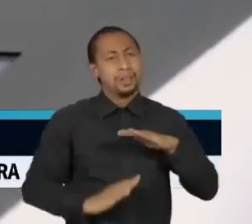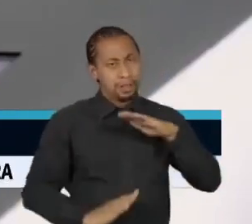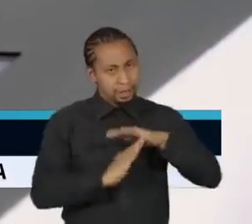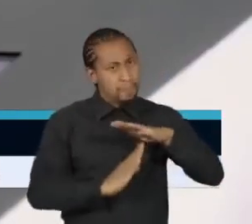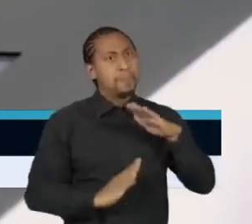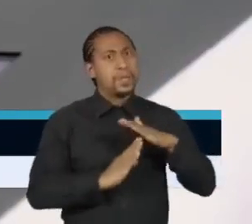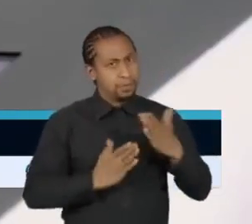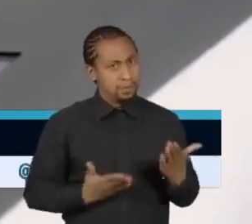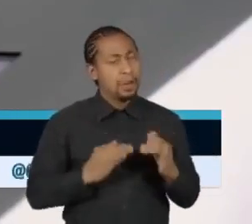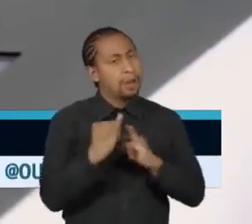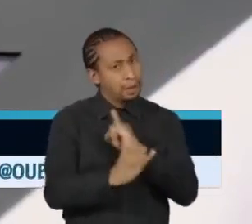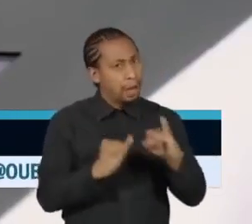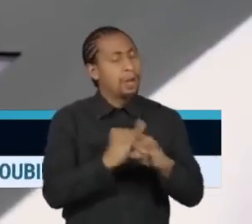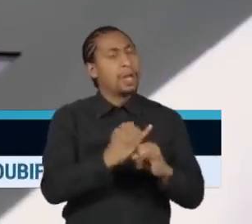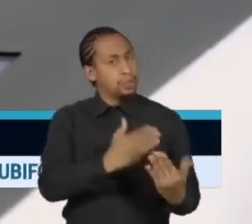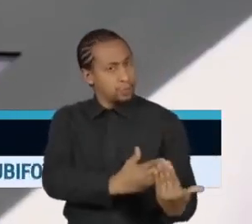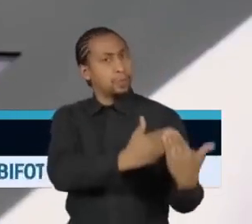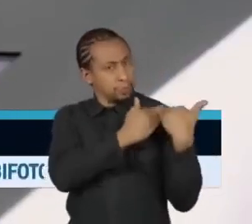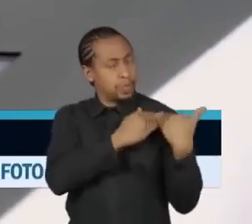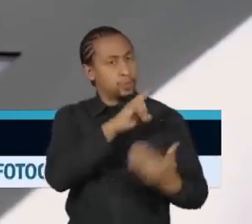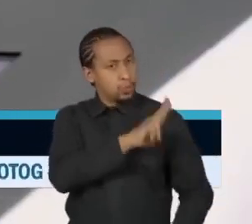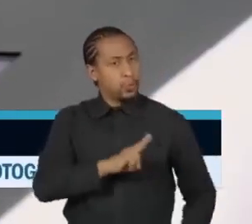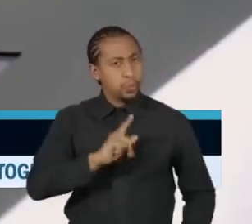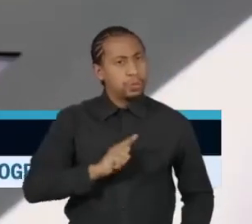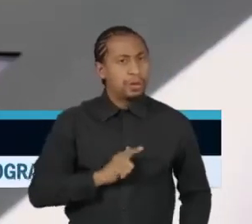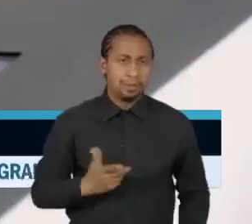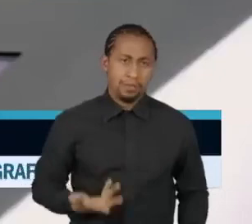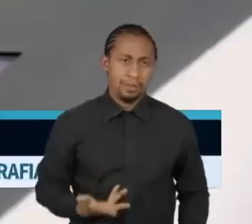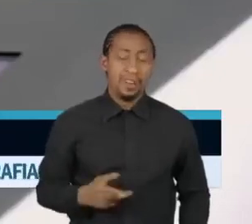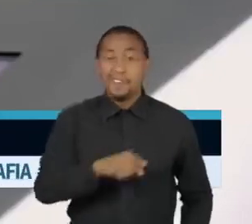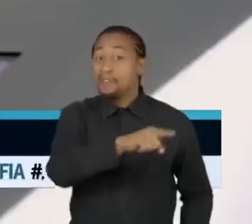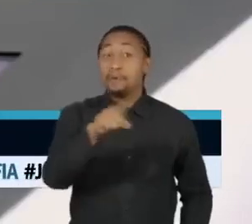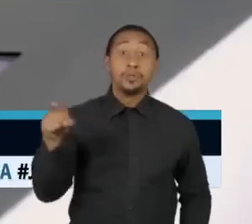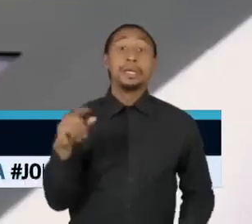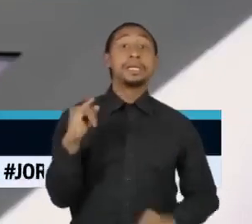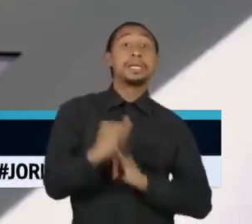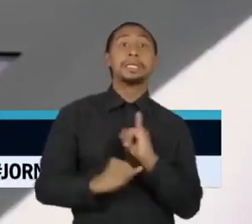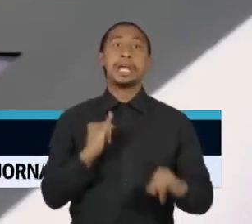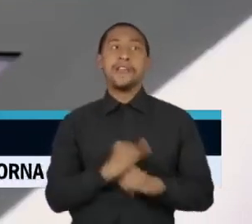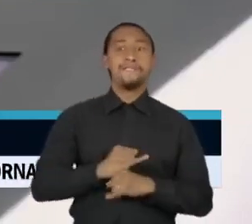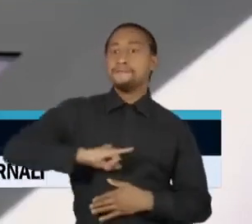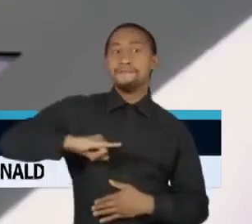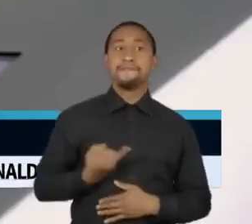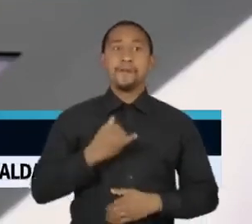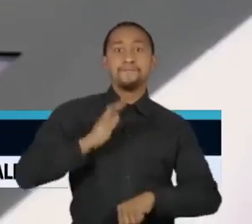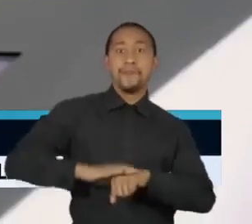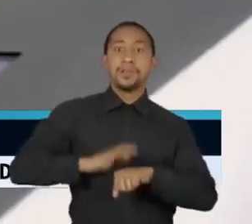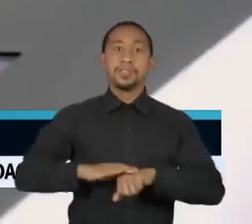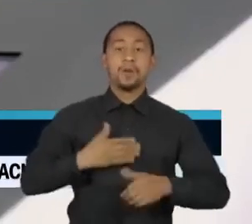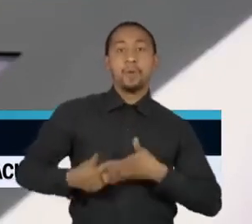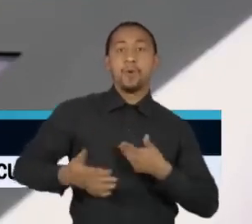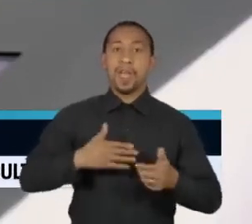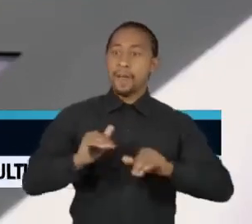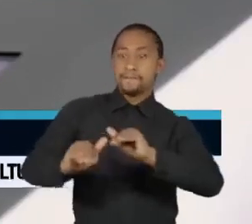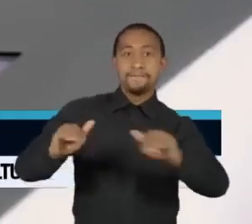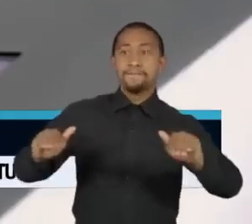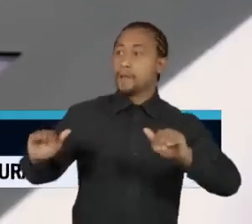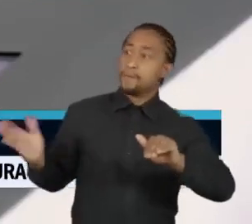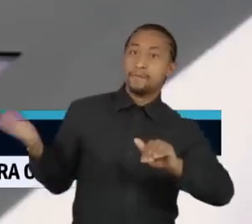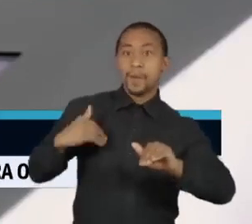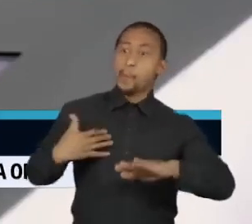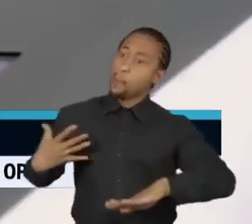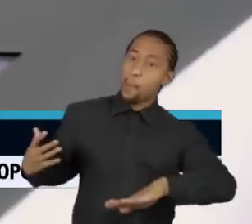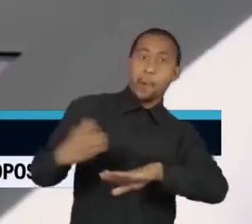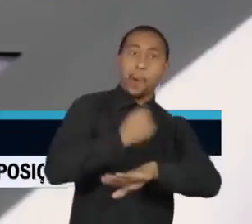responsabilidade de uso você não pode usar a internet para fazer uma manifestação de pedido de golpe